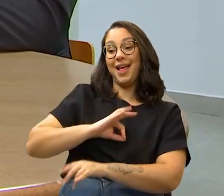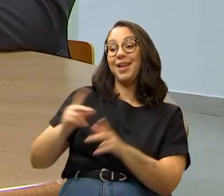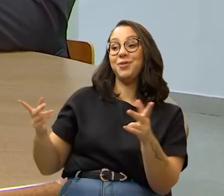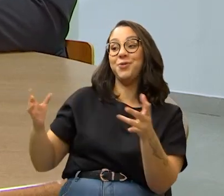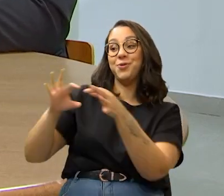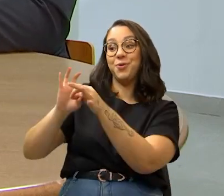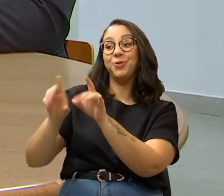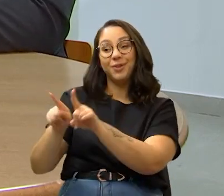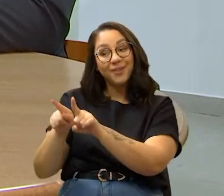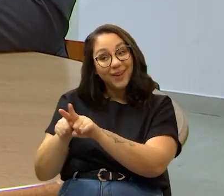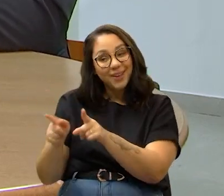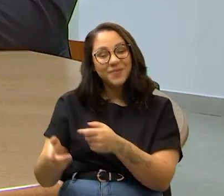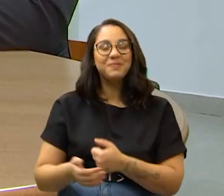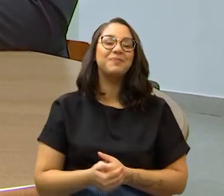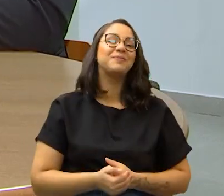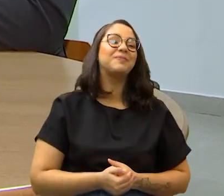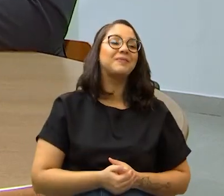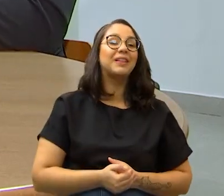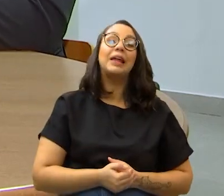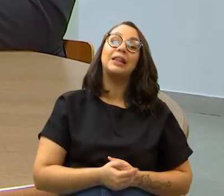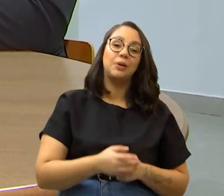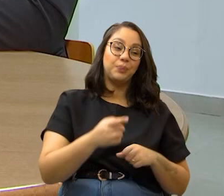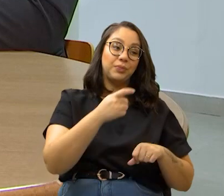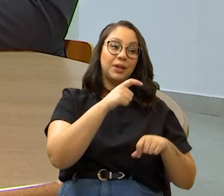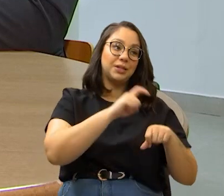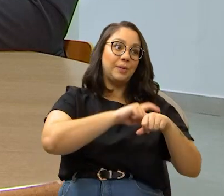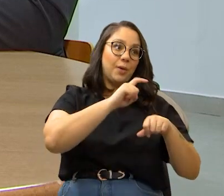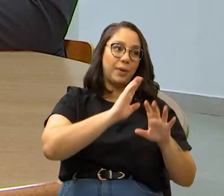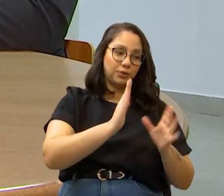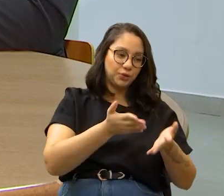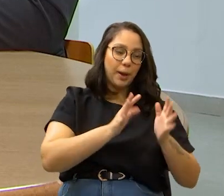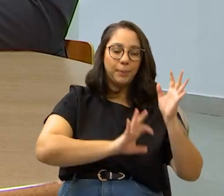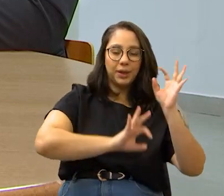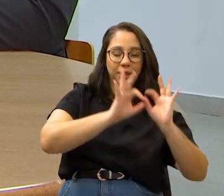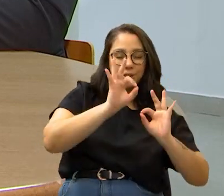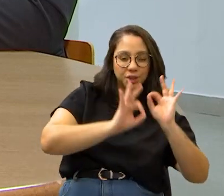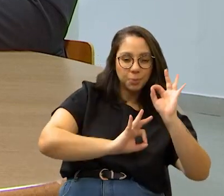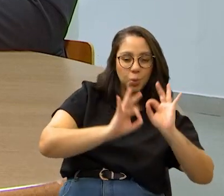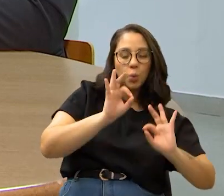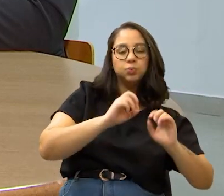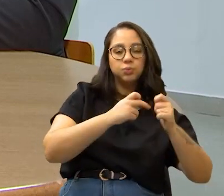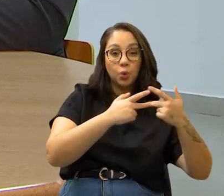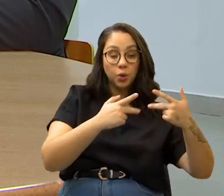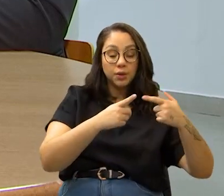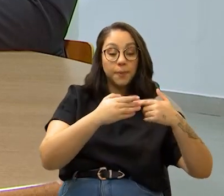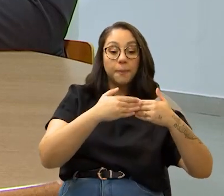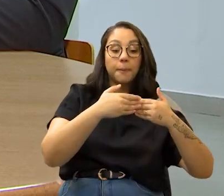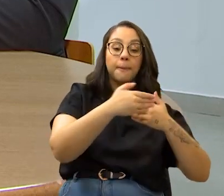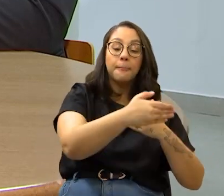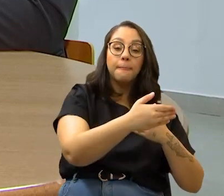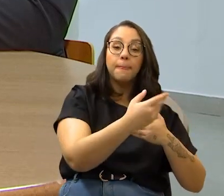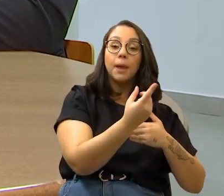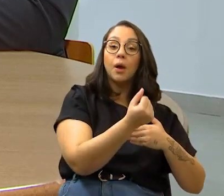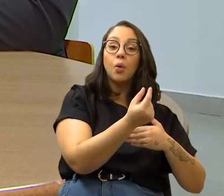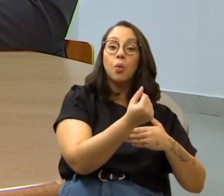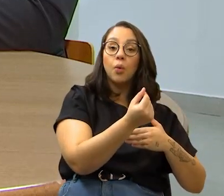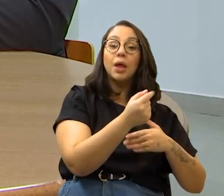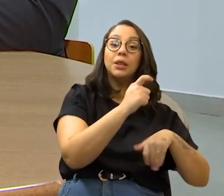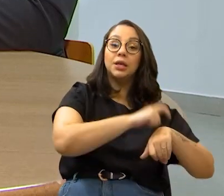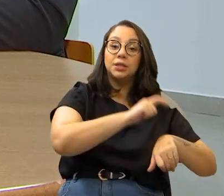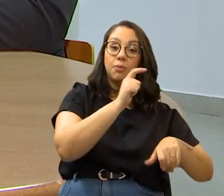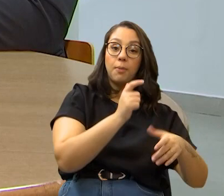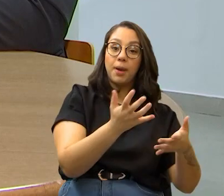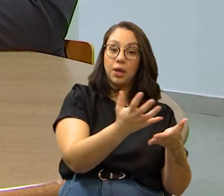em conjunto. E a partir desse momento aí que a gente fez, esse planejamento e tudo, o